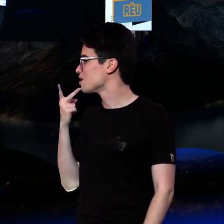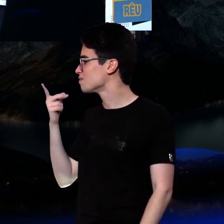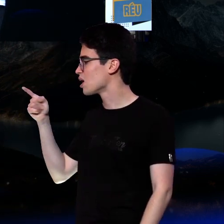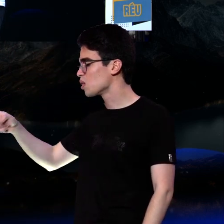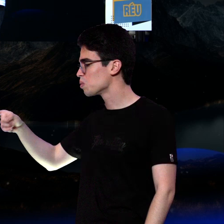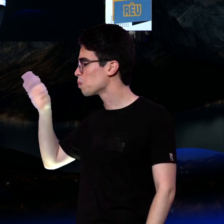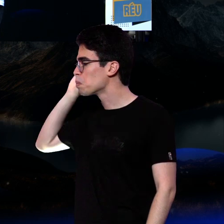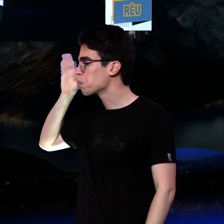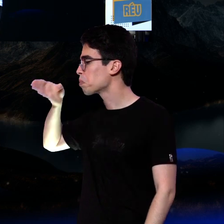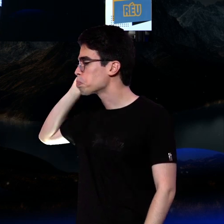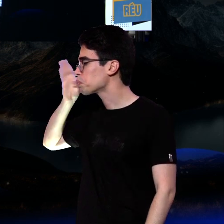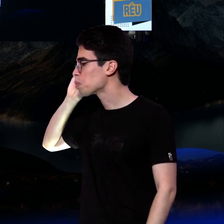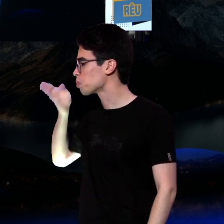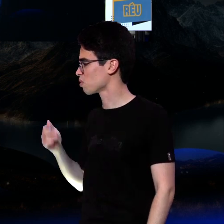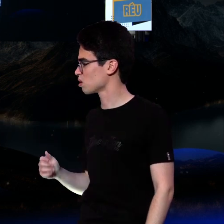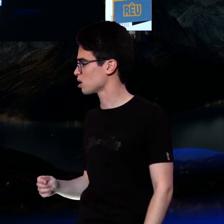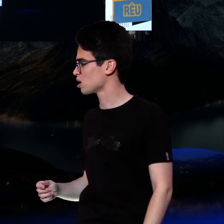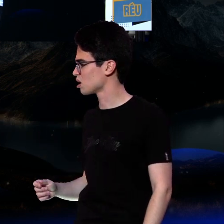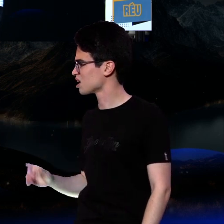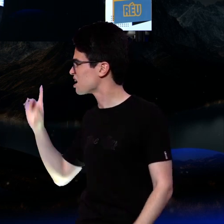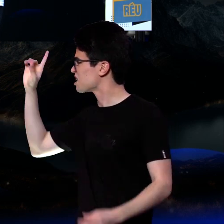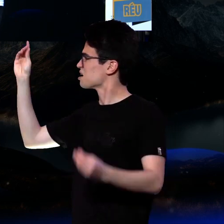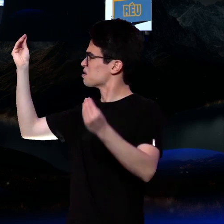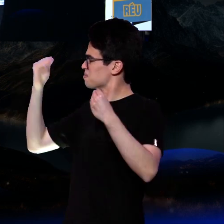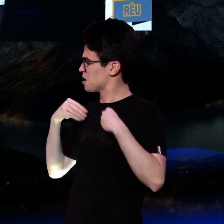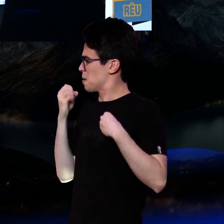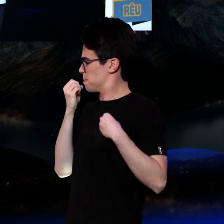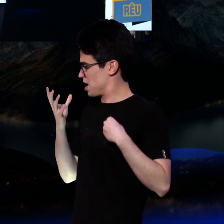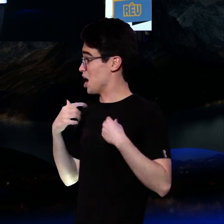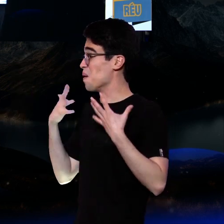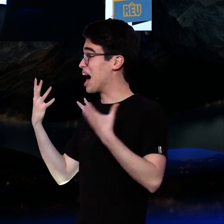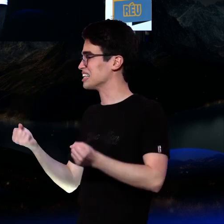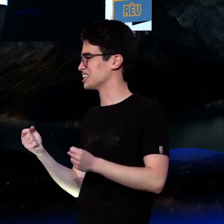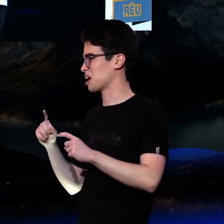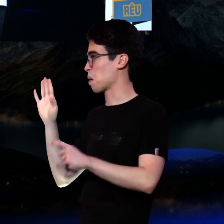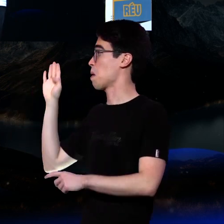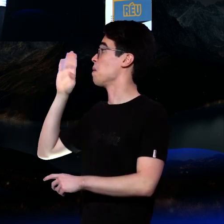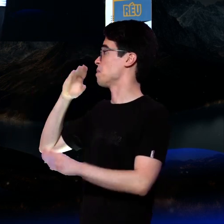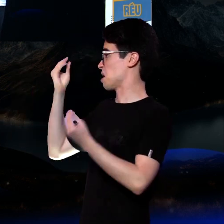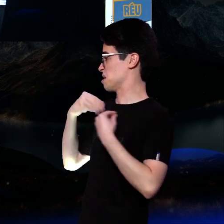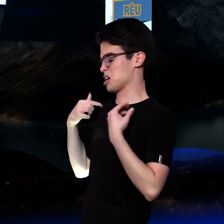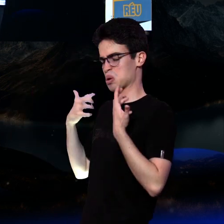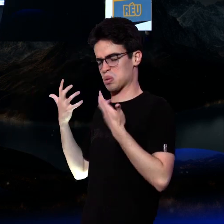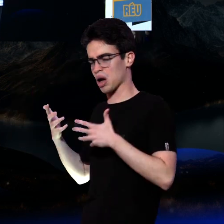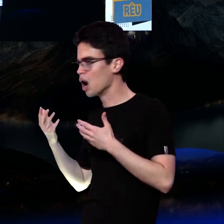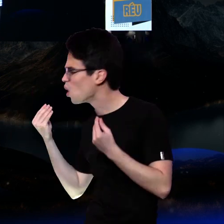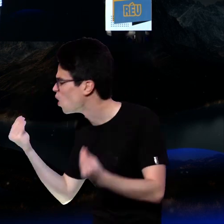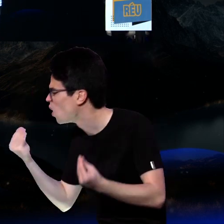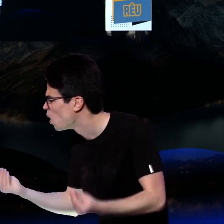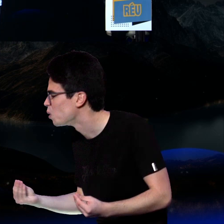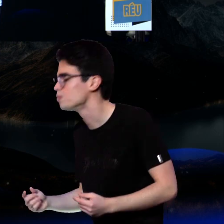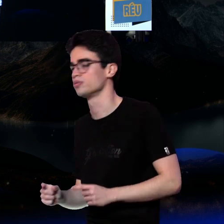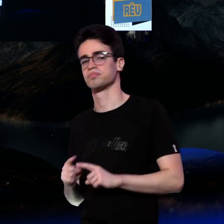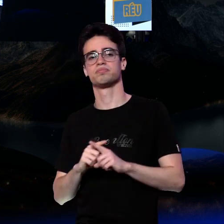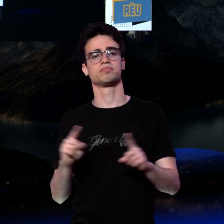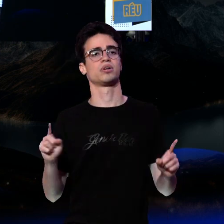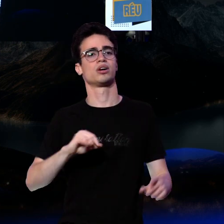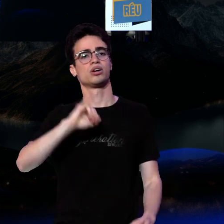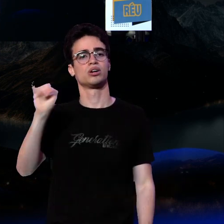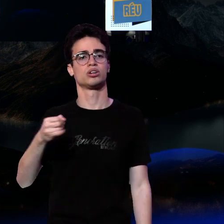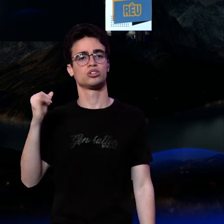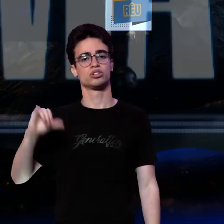insensata. Aceitaremos o bem dado por Deus, mas não o mal? Em tudo isso Jó não pecou com